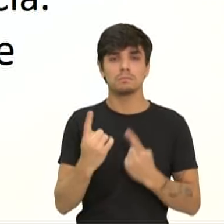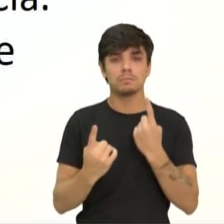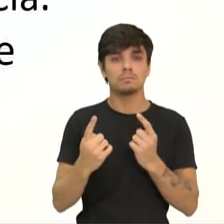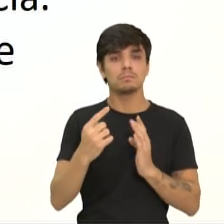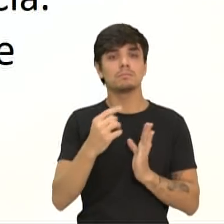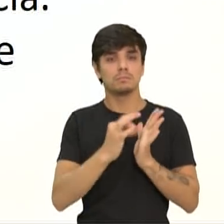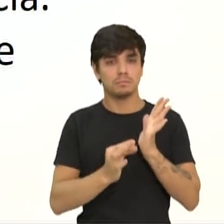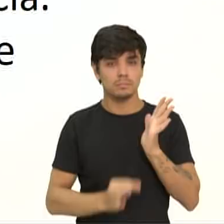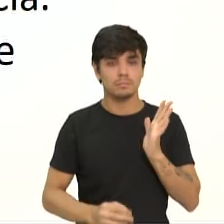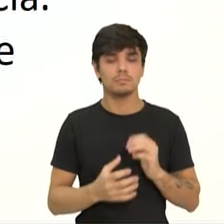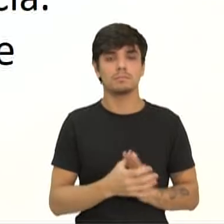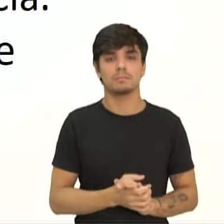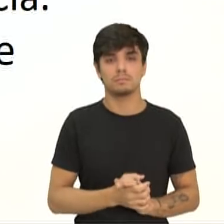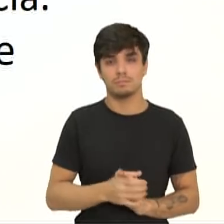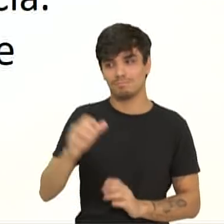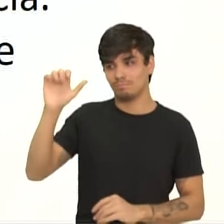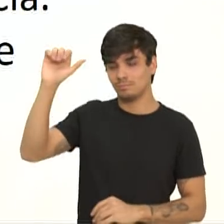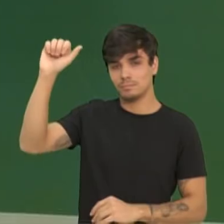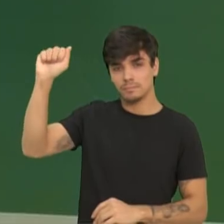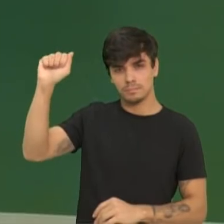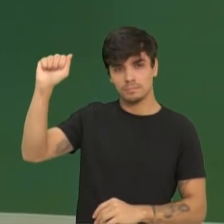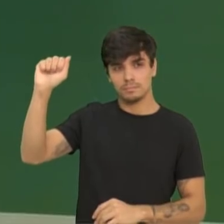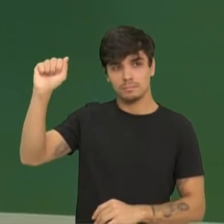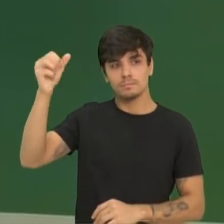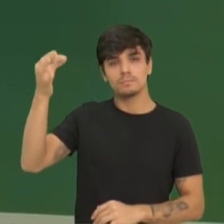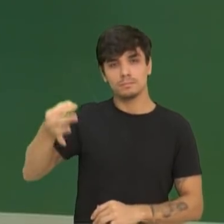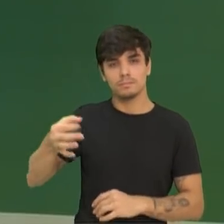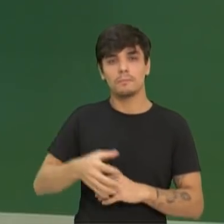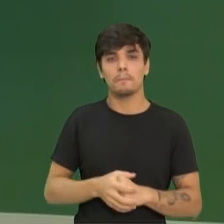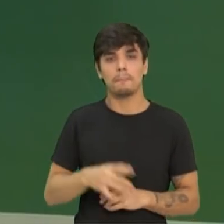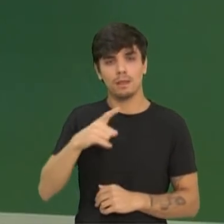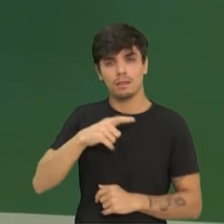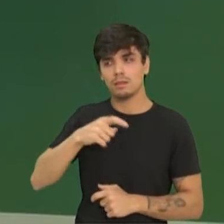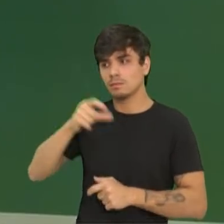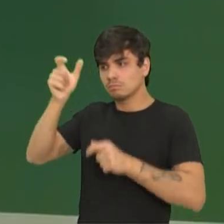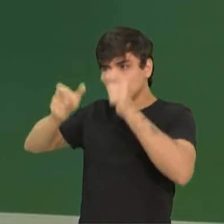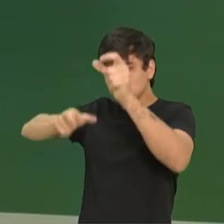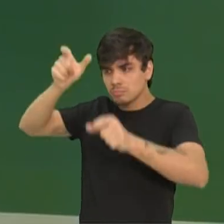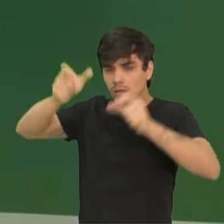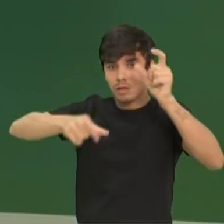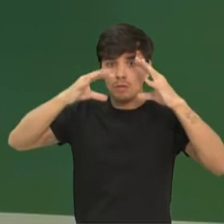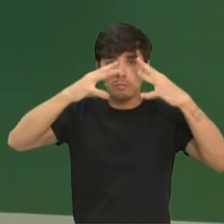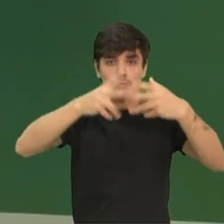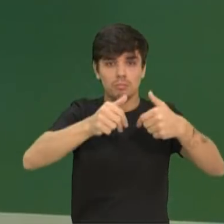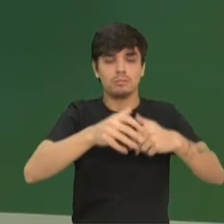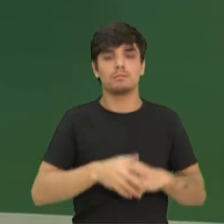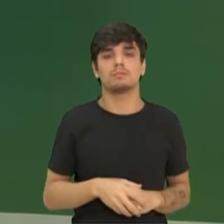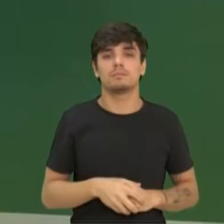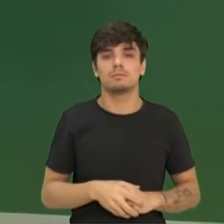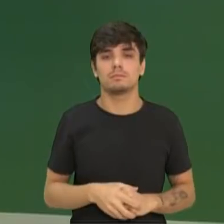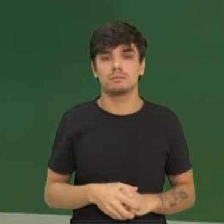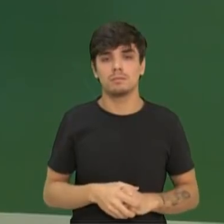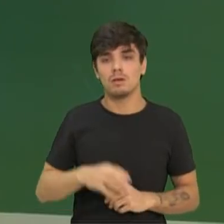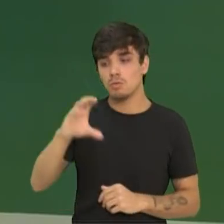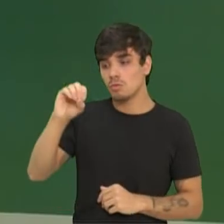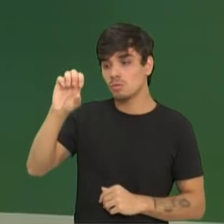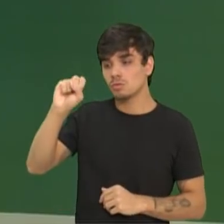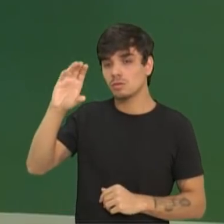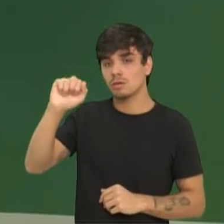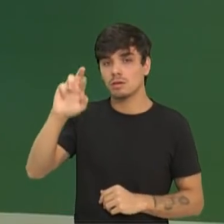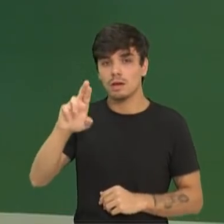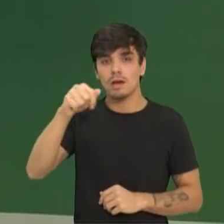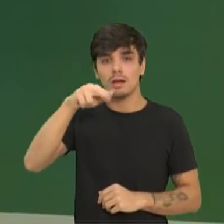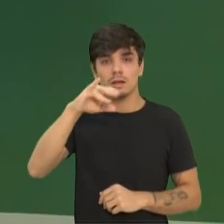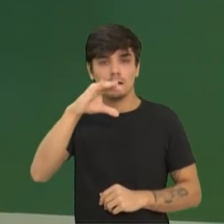correção? A letra A. Na letra A nós temos os personagens totais aí. O Oscar, o